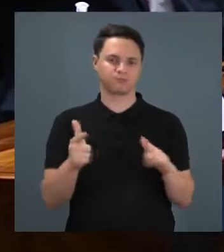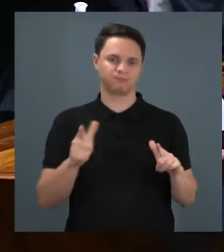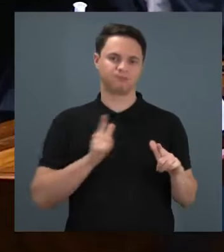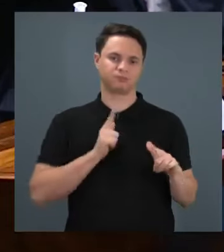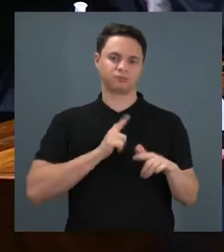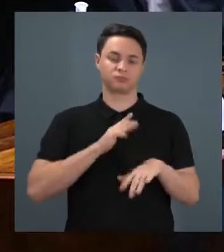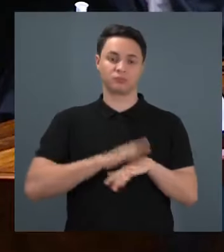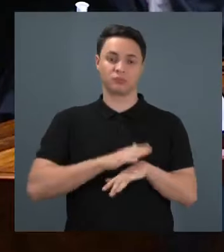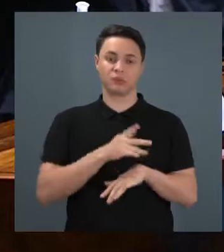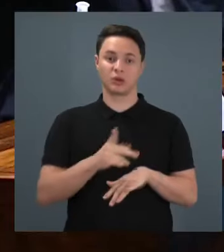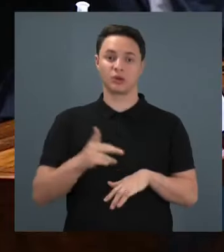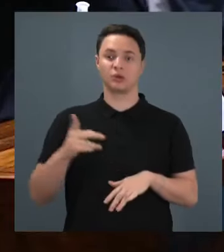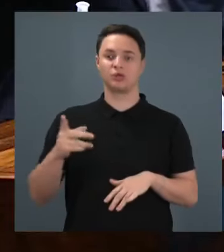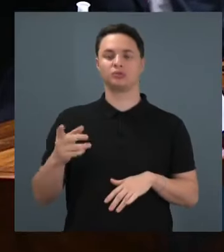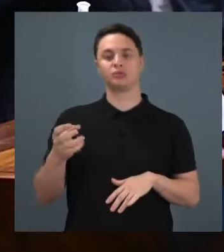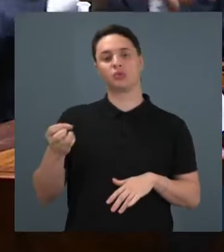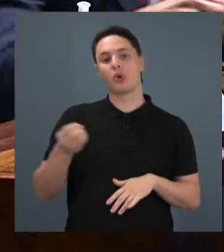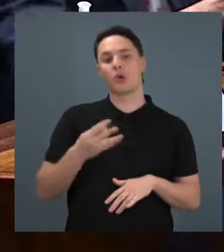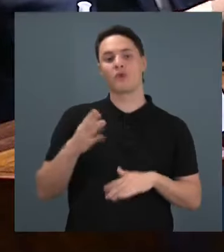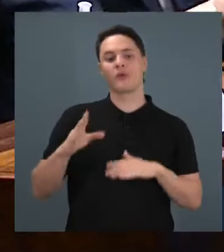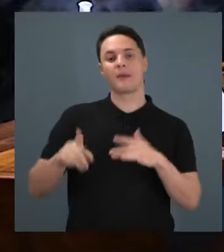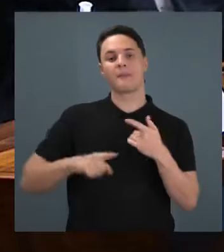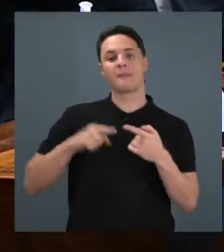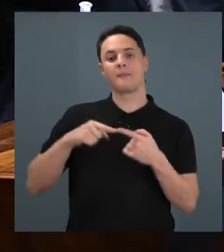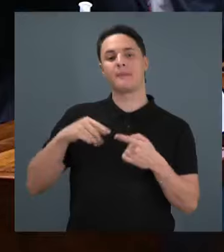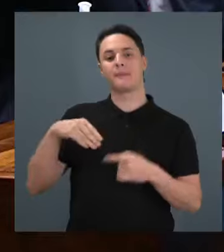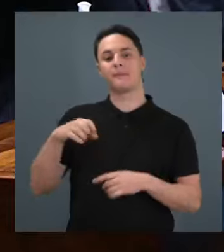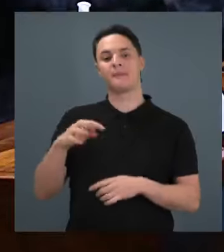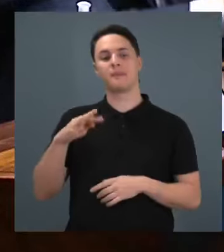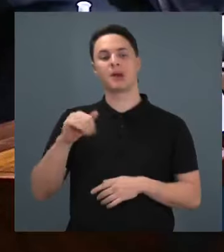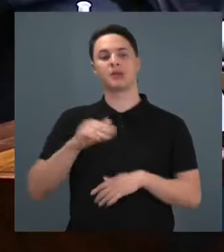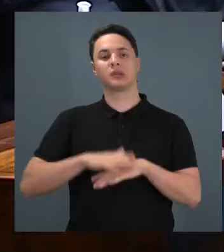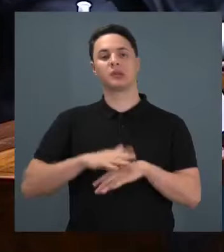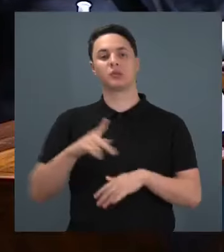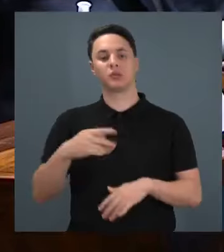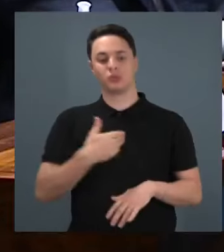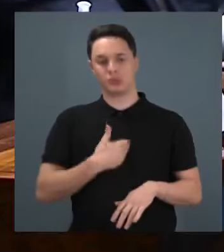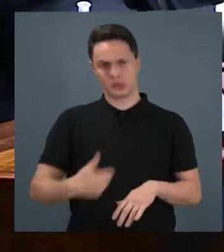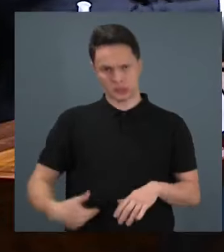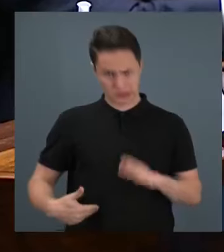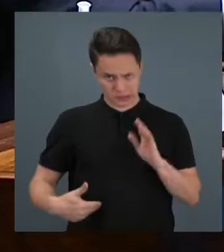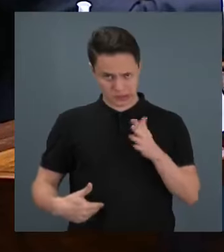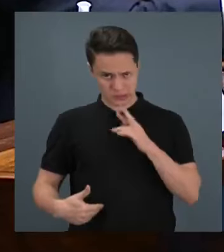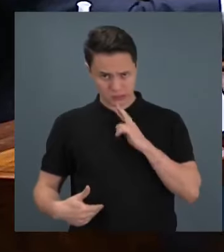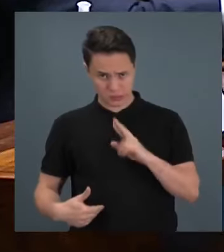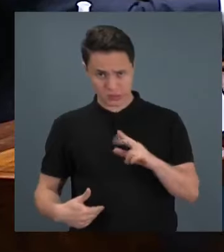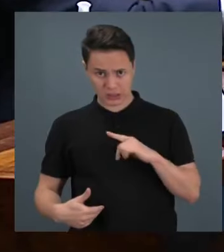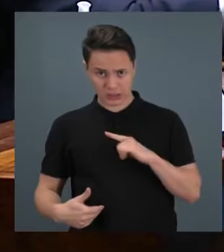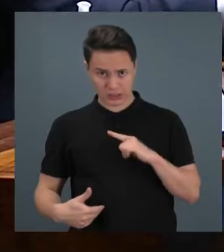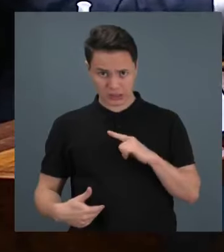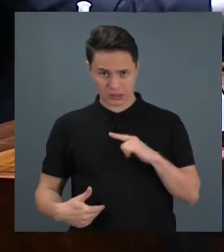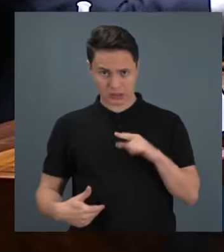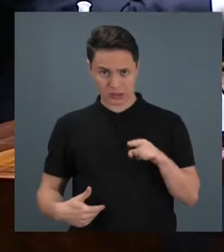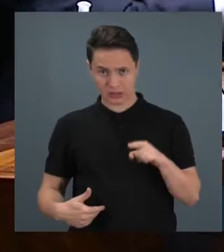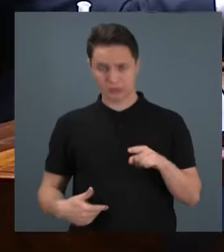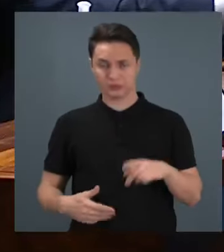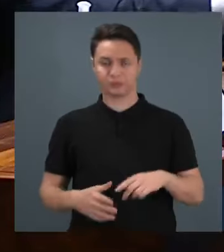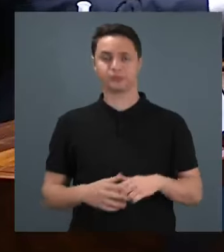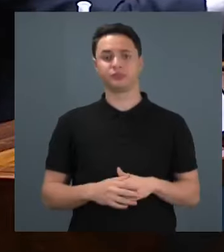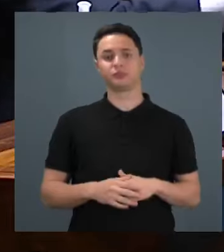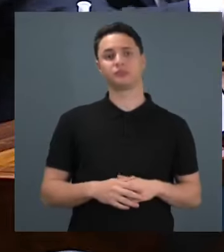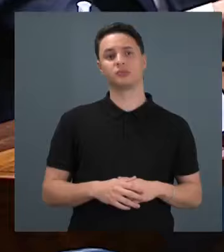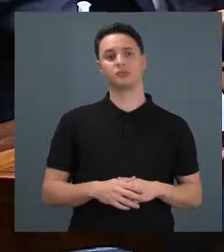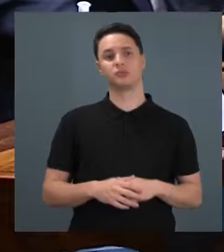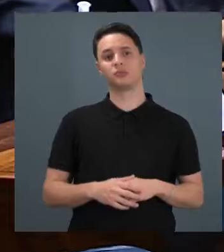dessa nova ultrapassagem da meta que foi estabelecida pelo governo. Você já tem a resposta? Senador Veneziano, por gentileza. Por favor,